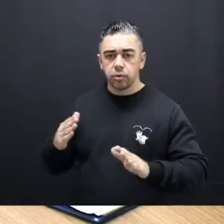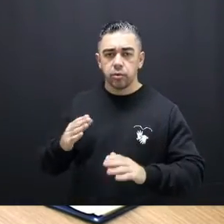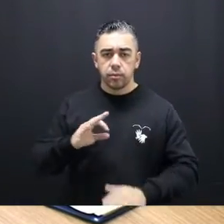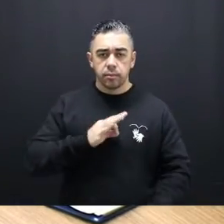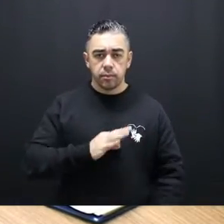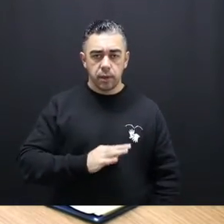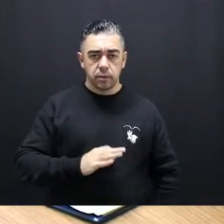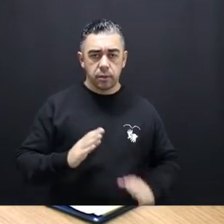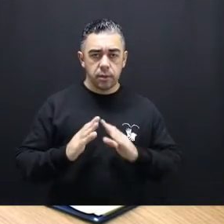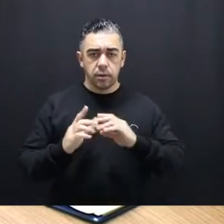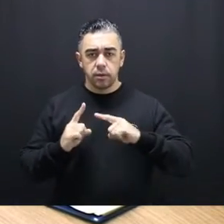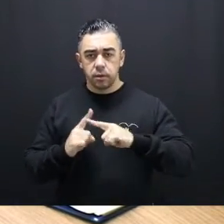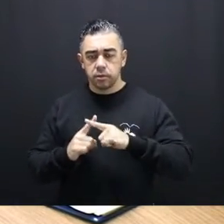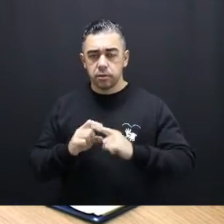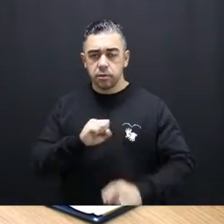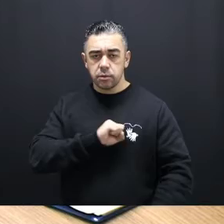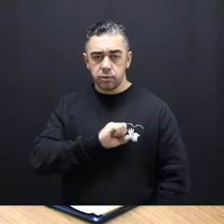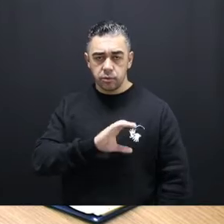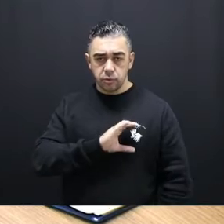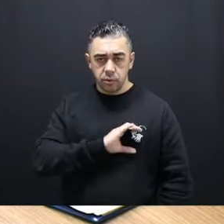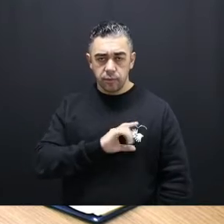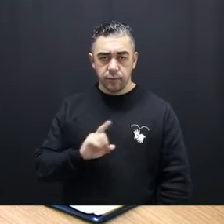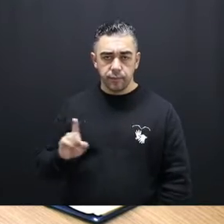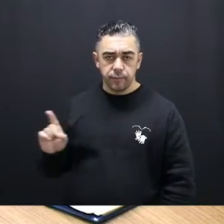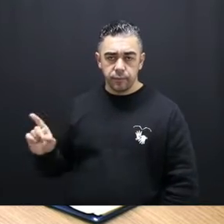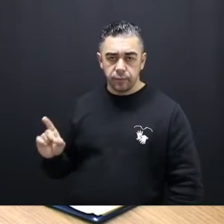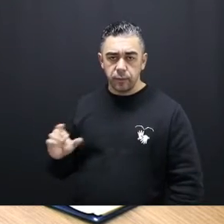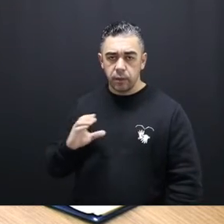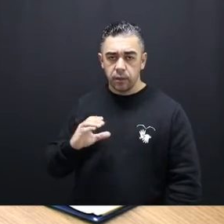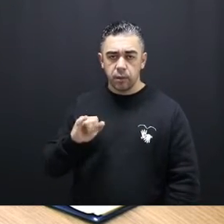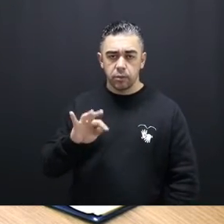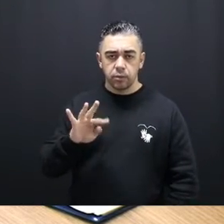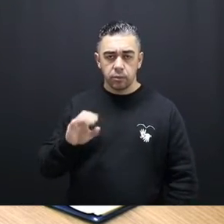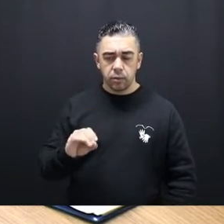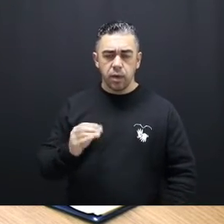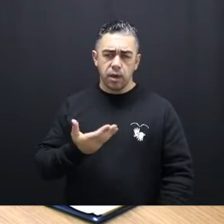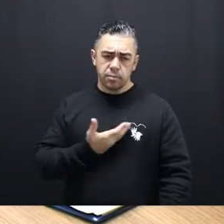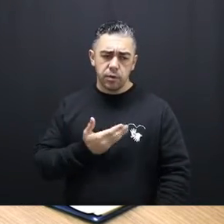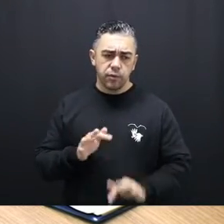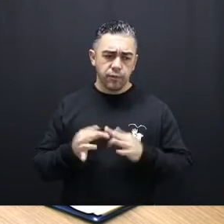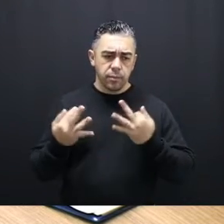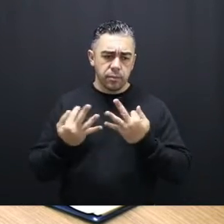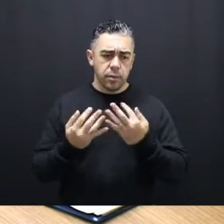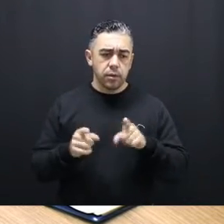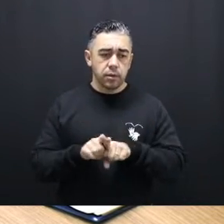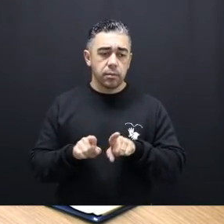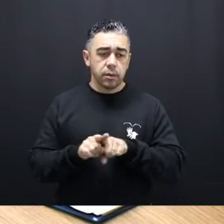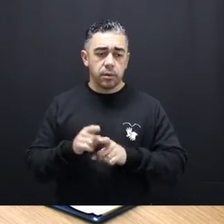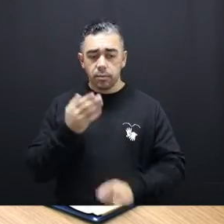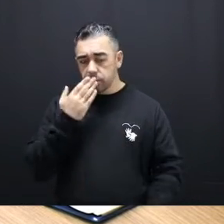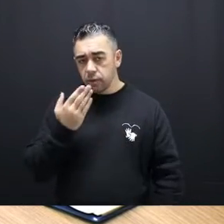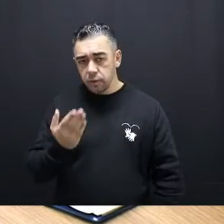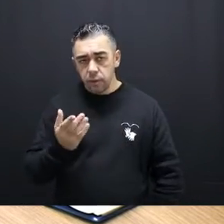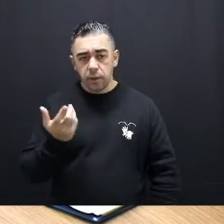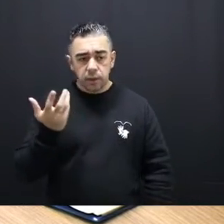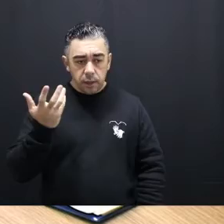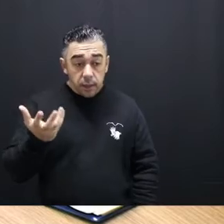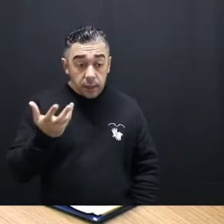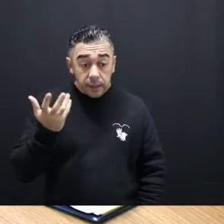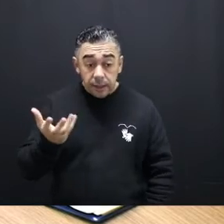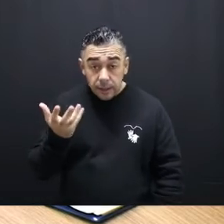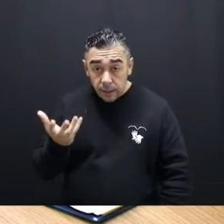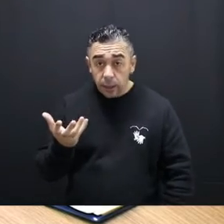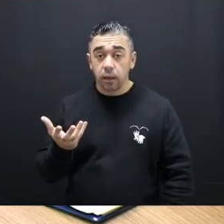São Cristóvão Padre Cristo né que é um grande amigo da família também e ele falou que ele gostaria